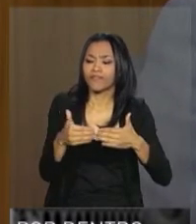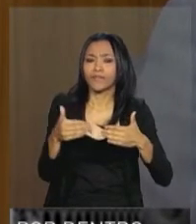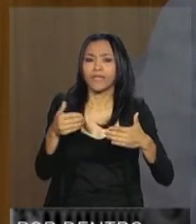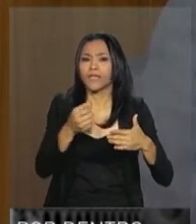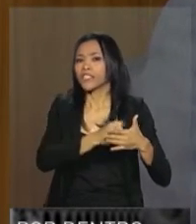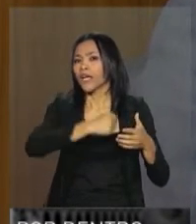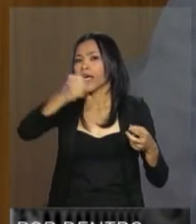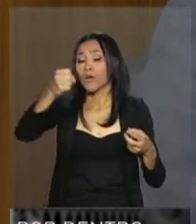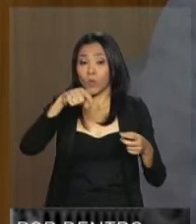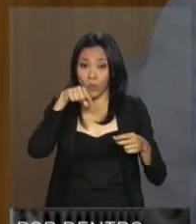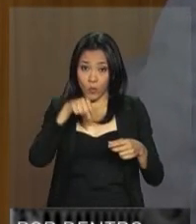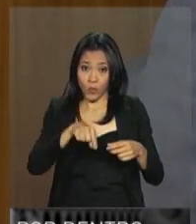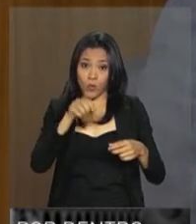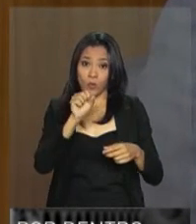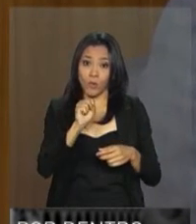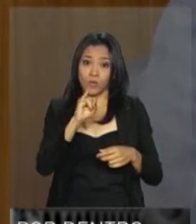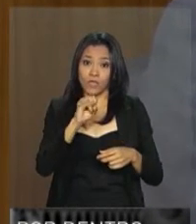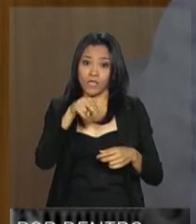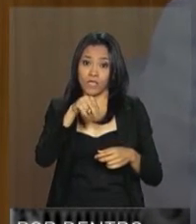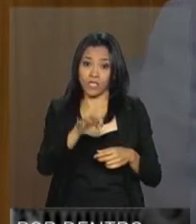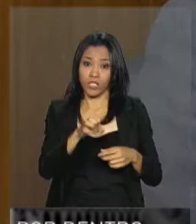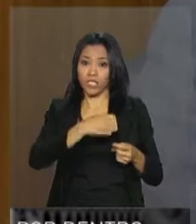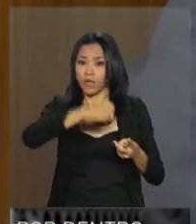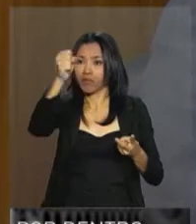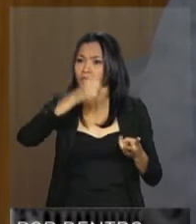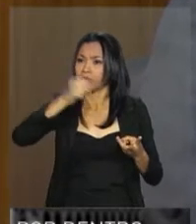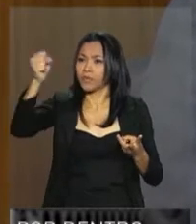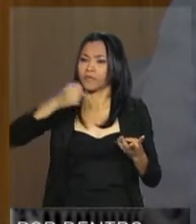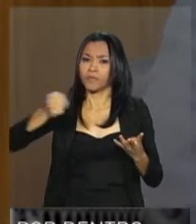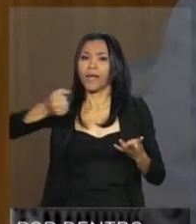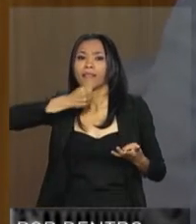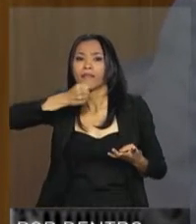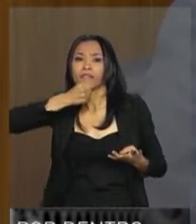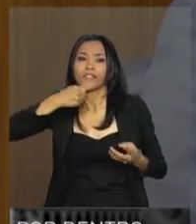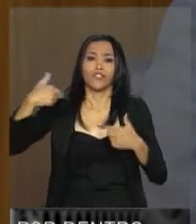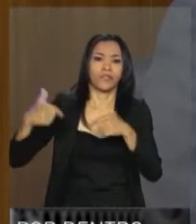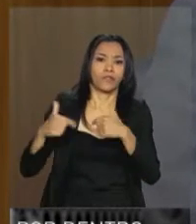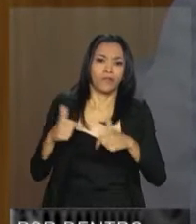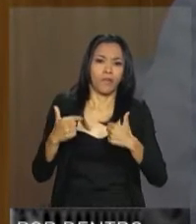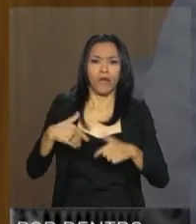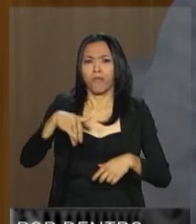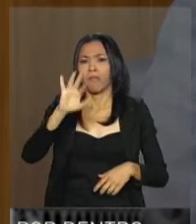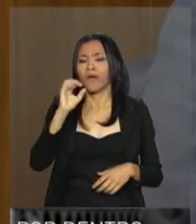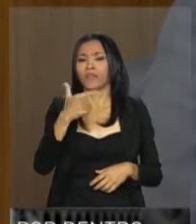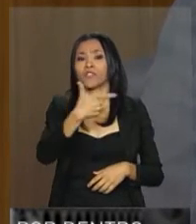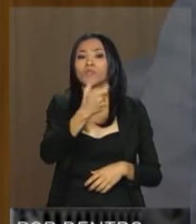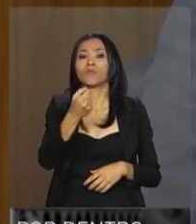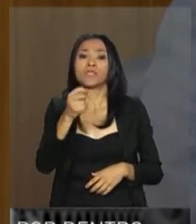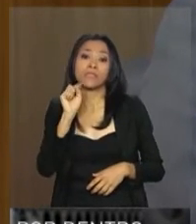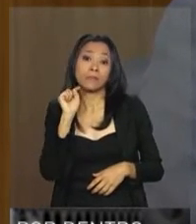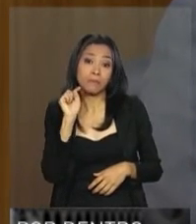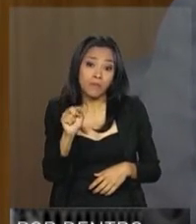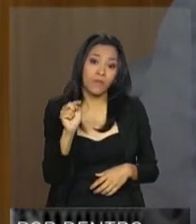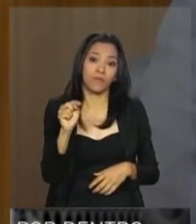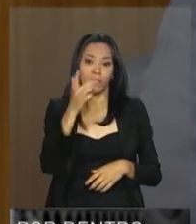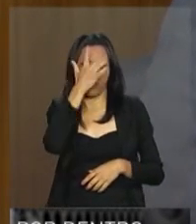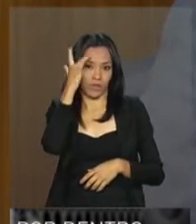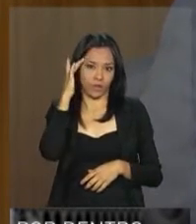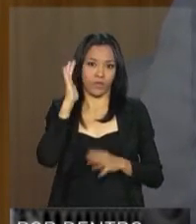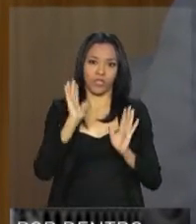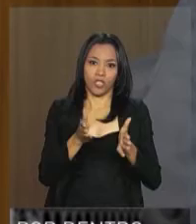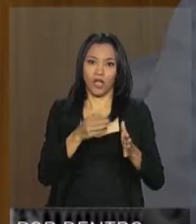encaminhou para entrevista desde o seu lançamento mais de 200 mil trabalhadores para entrevistas nós já tivemos